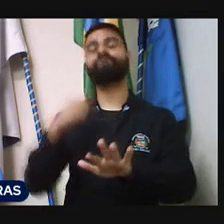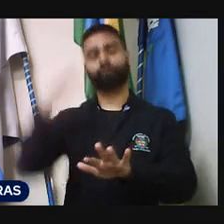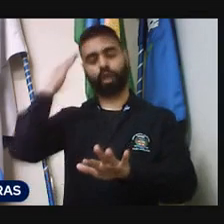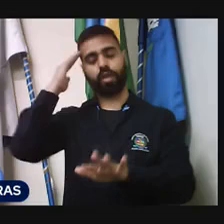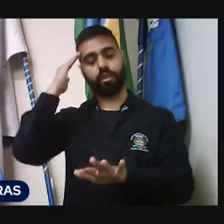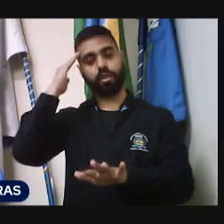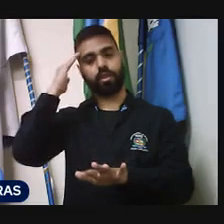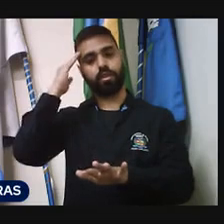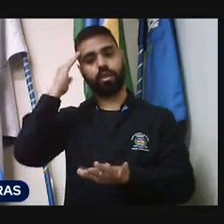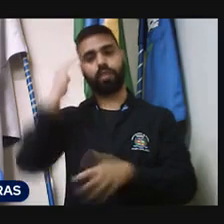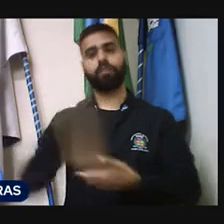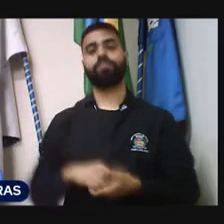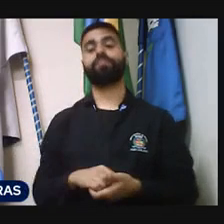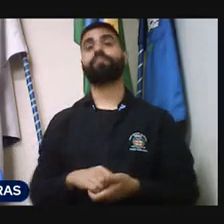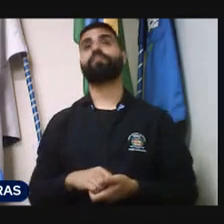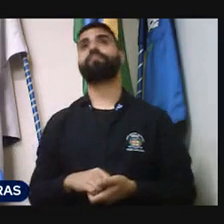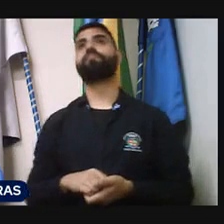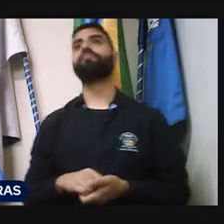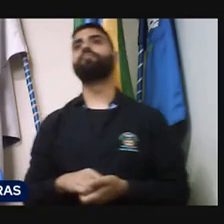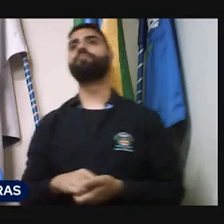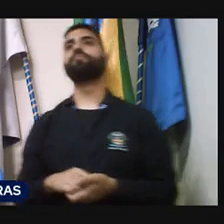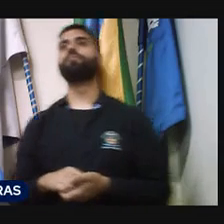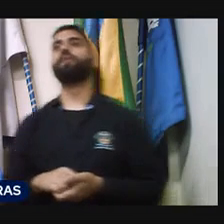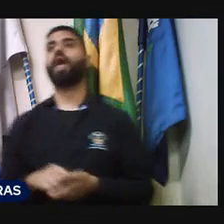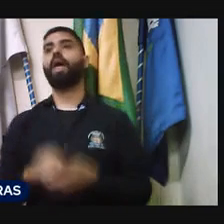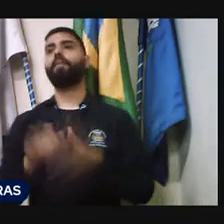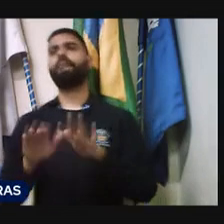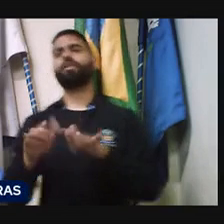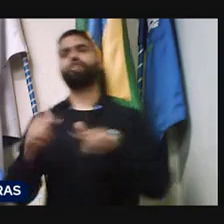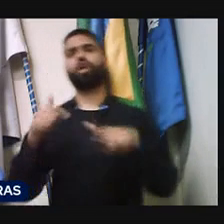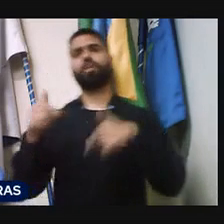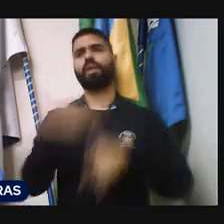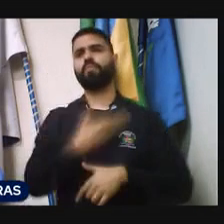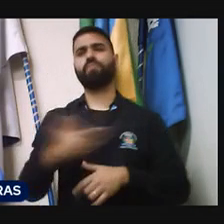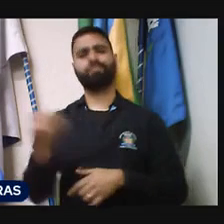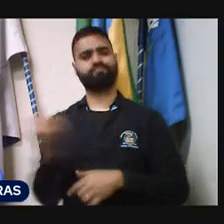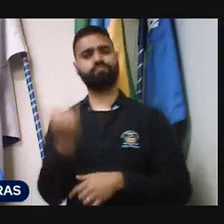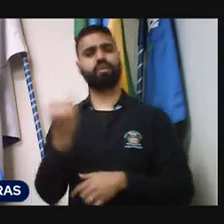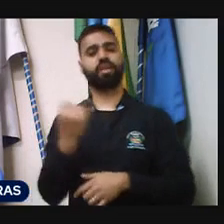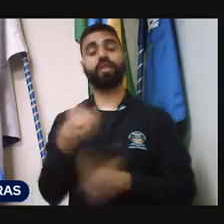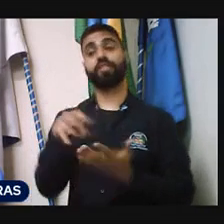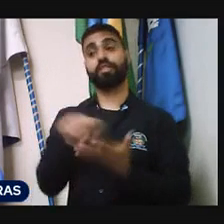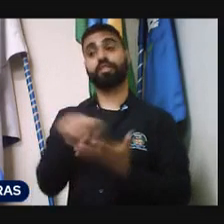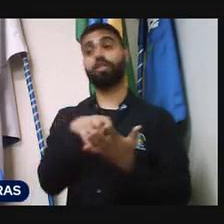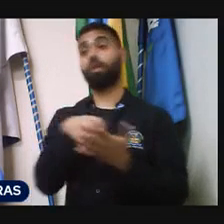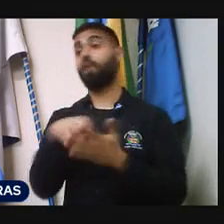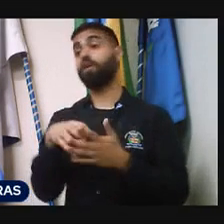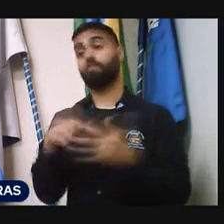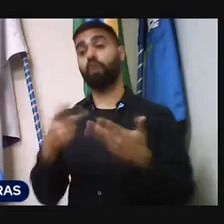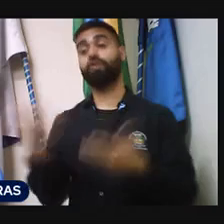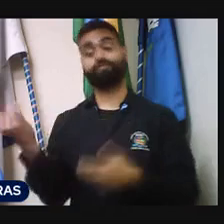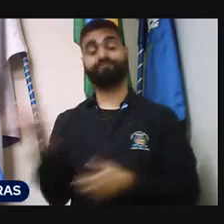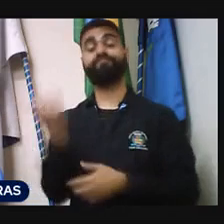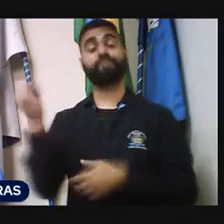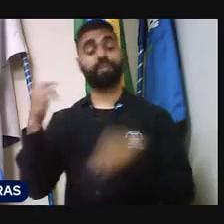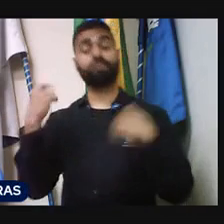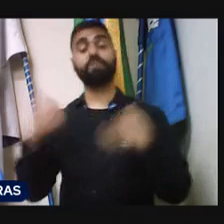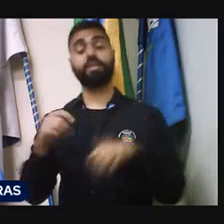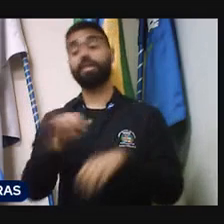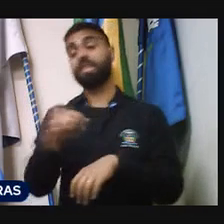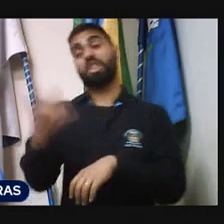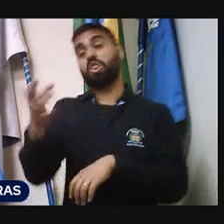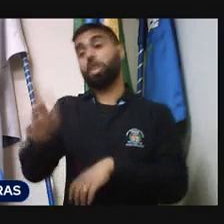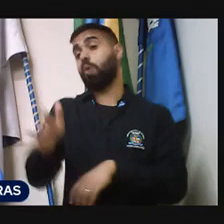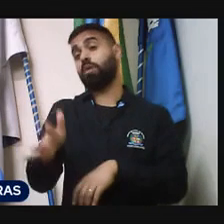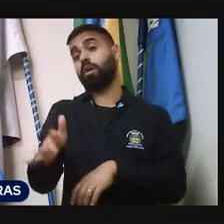a dinâmica de mercado mas são serviços públicos essenciais o transporte público um serviço público essencial e